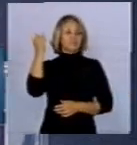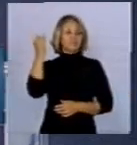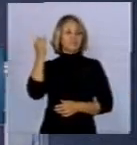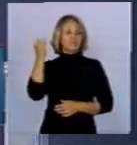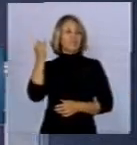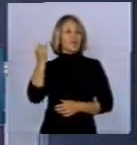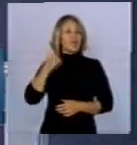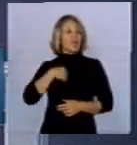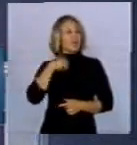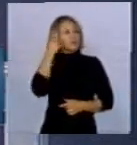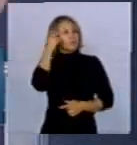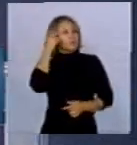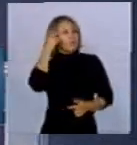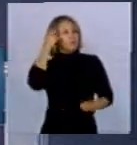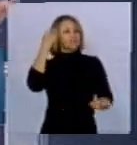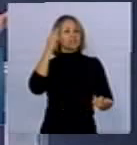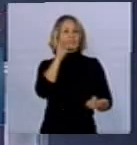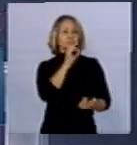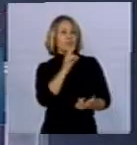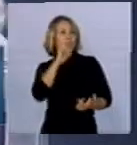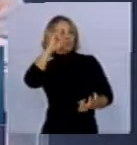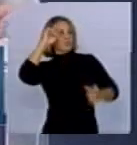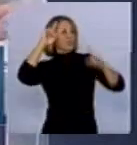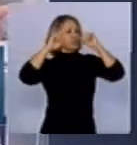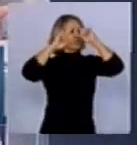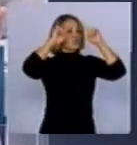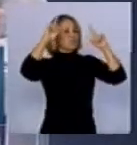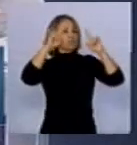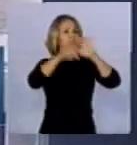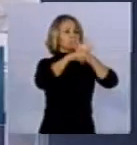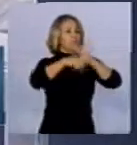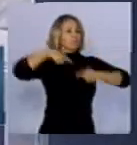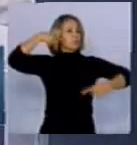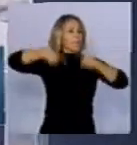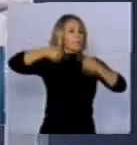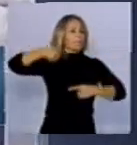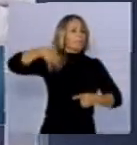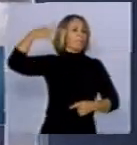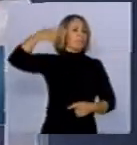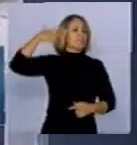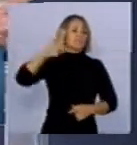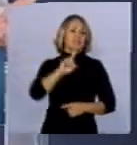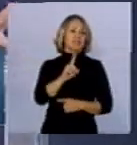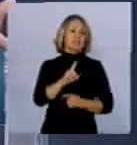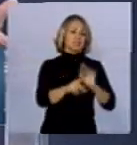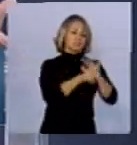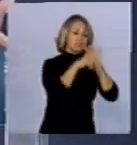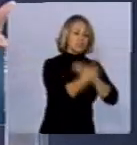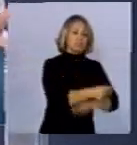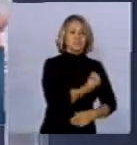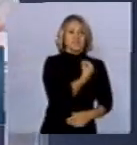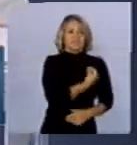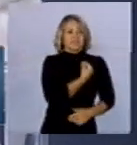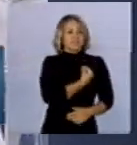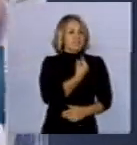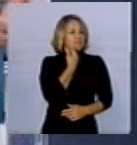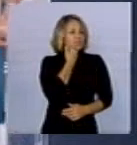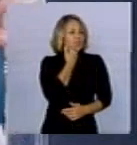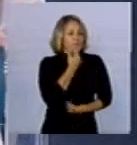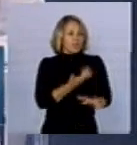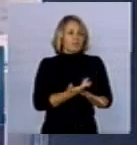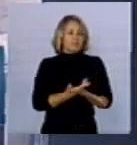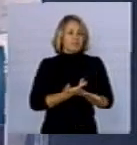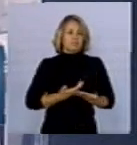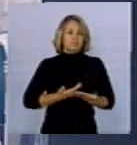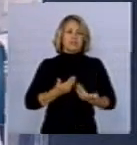no espaço ideológico não são ideologias políticas não são ideologia de vida é estilo